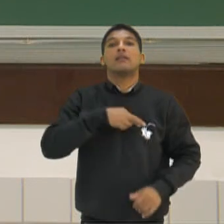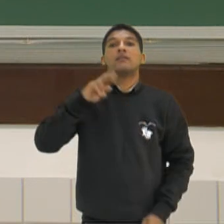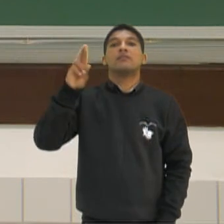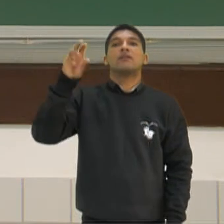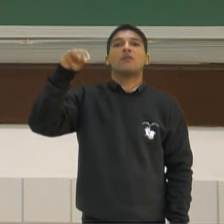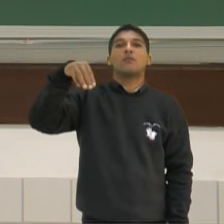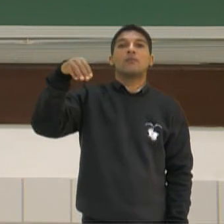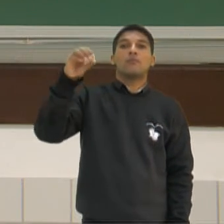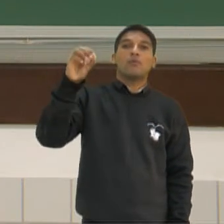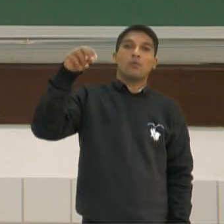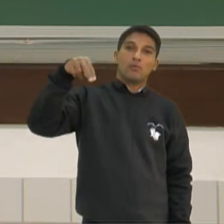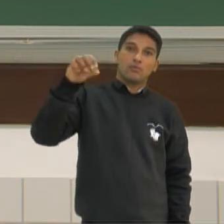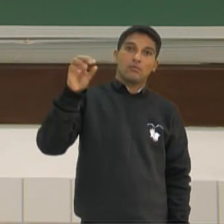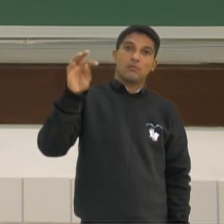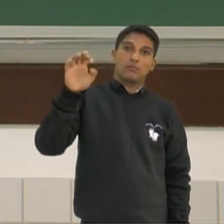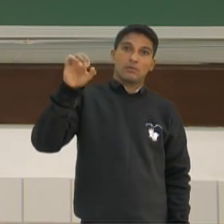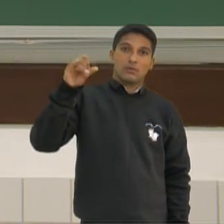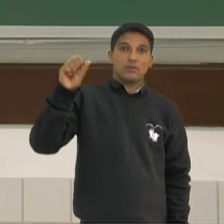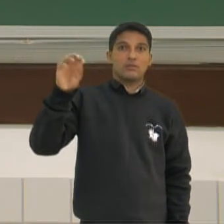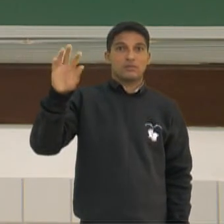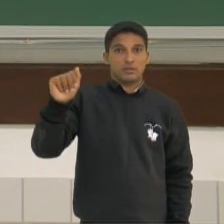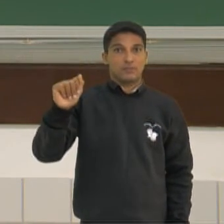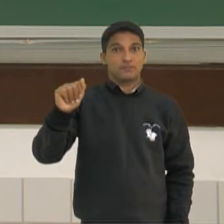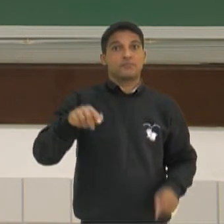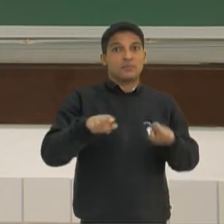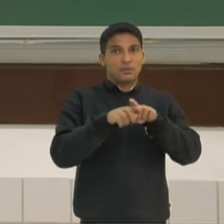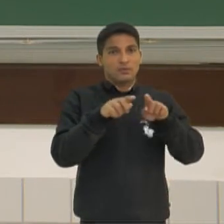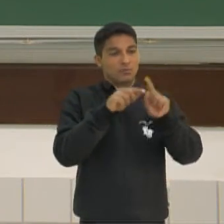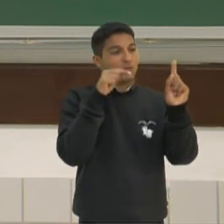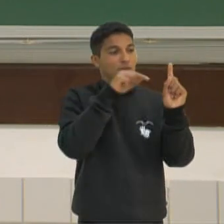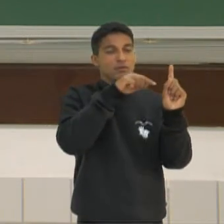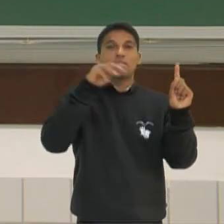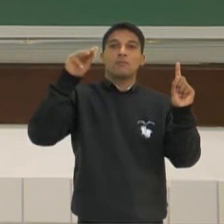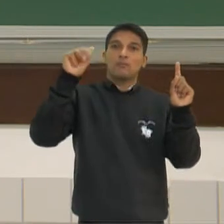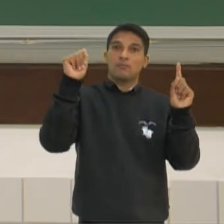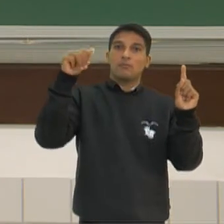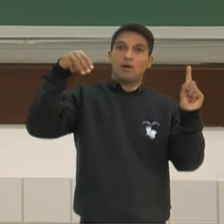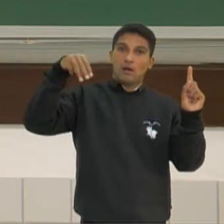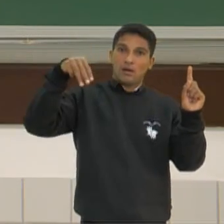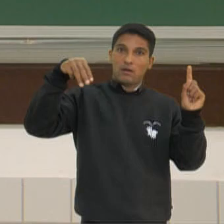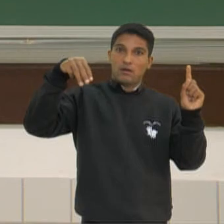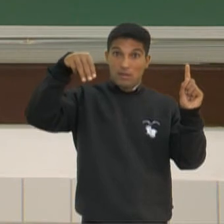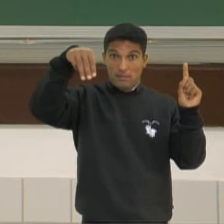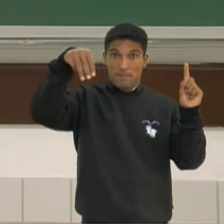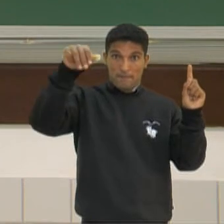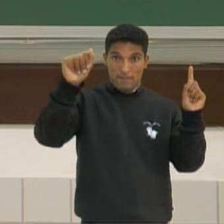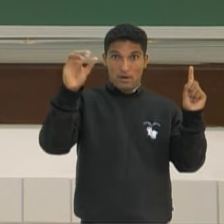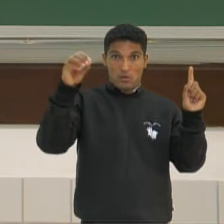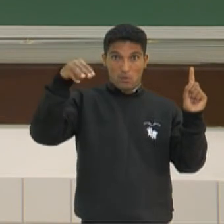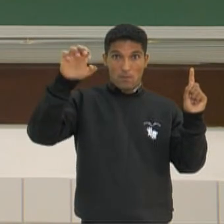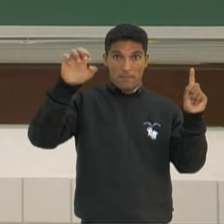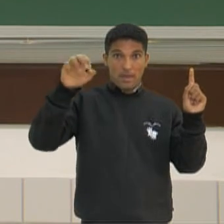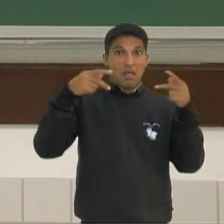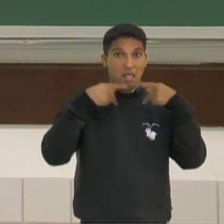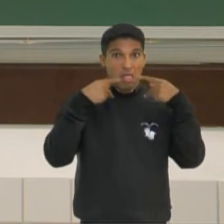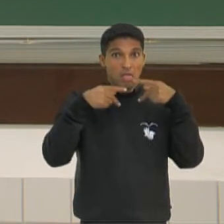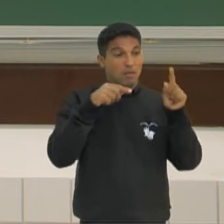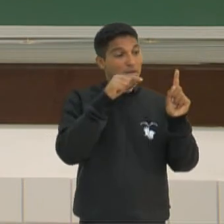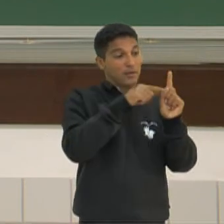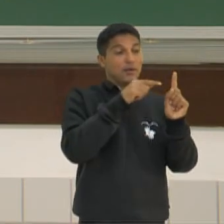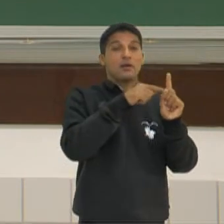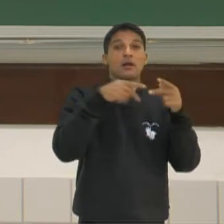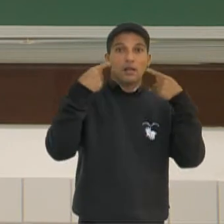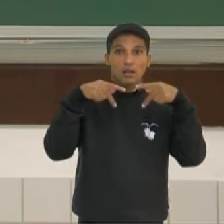vai fundar e vai organizar uma teocracia islâmica, ou seja, um governo que ele é regido e